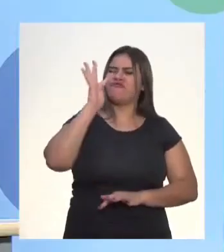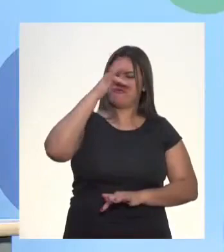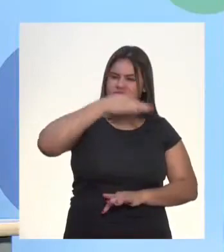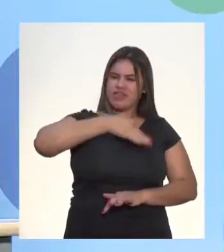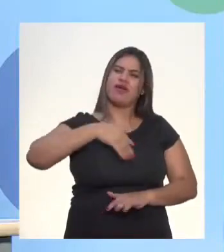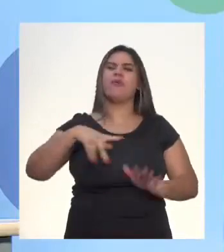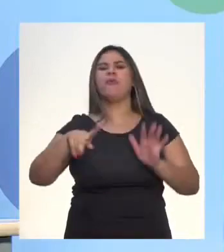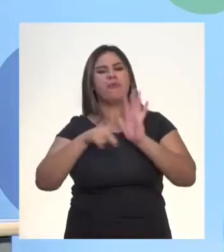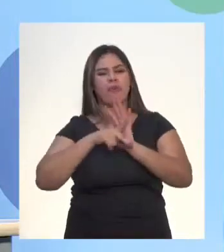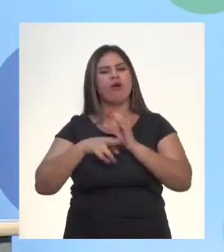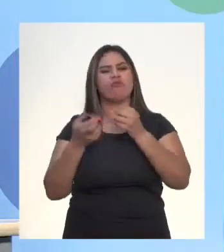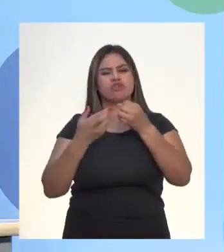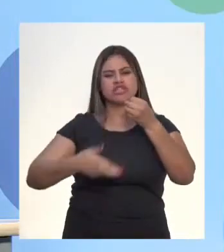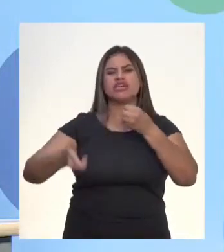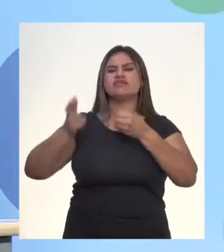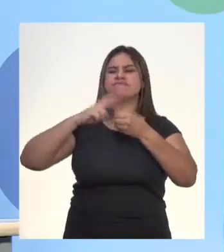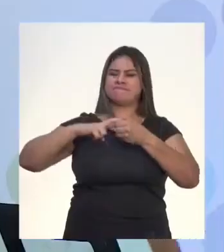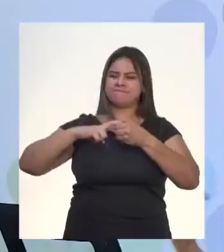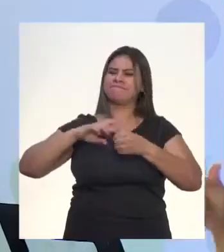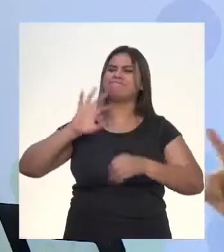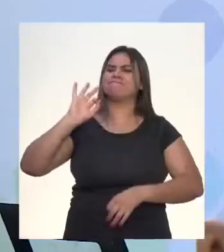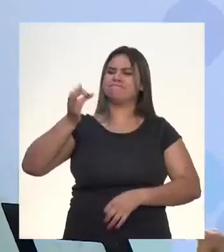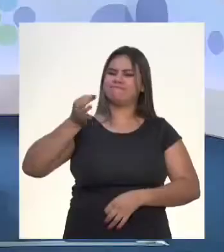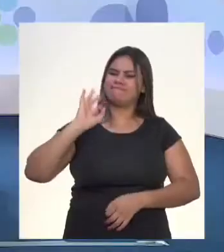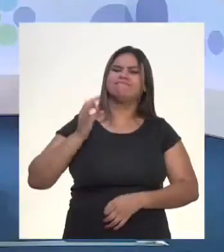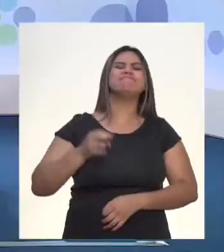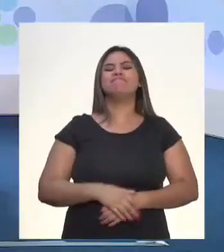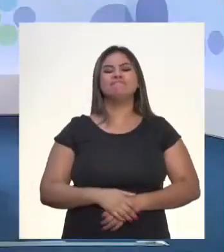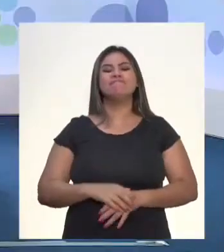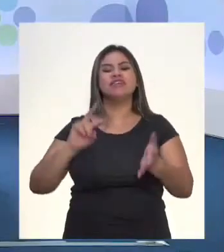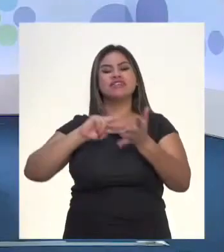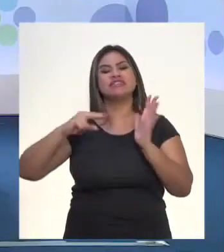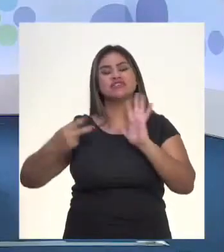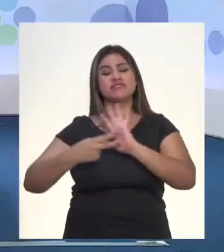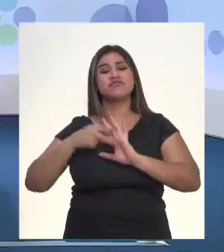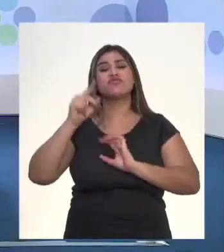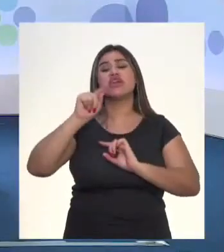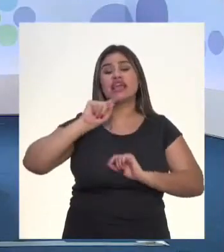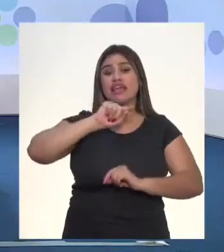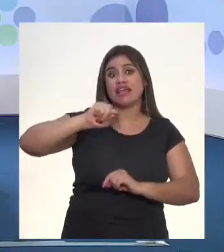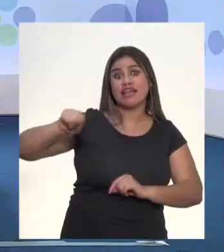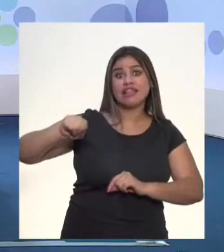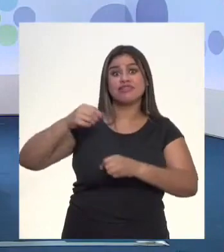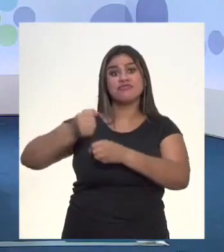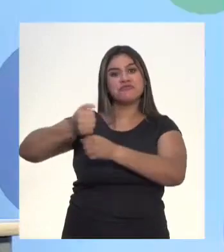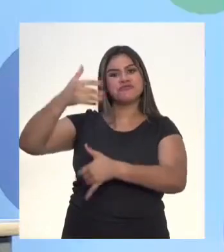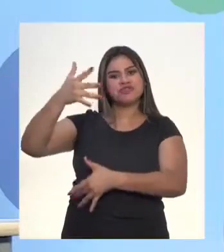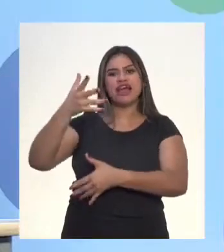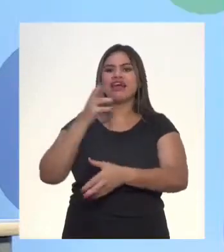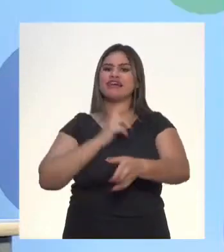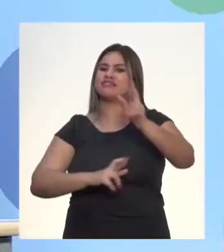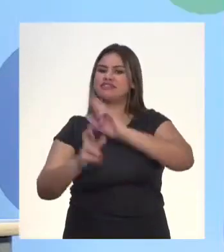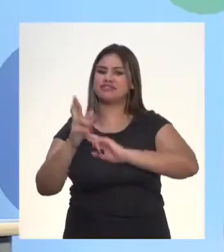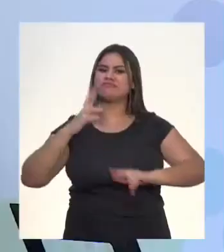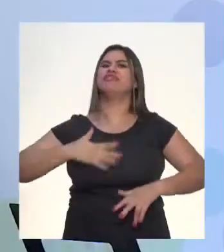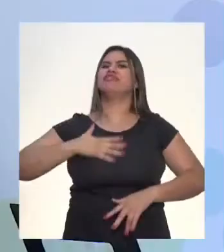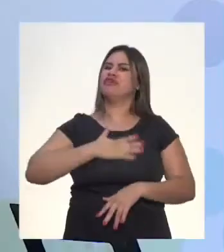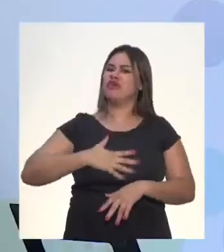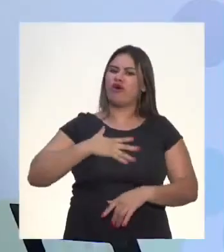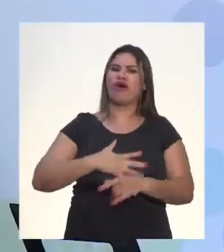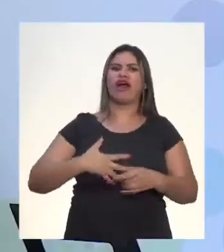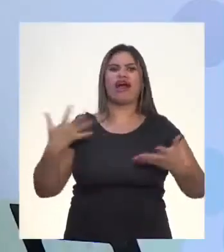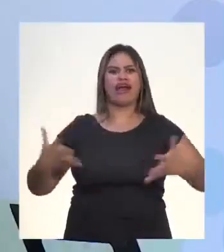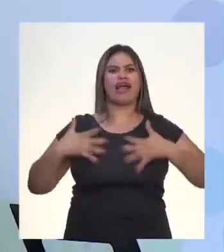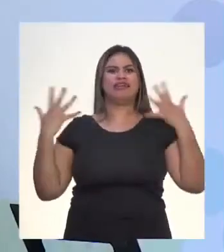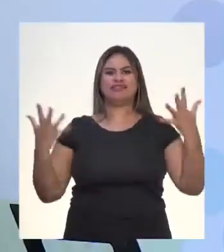Fiéis da recuperação. Fiéis da recuperação. Isso quer dizer que eles vão participar aqui para tornar a nossa aula ainda mais interessante. Exatamente, é